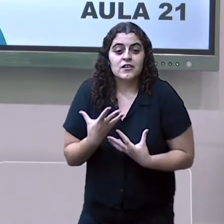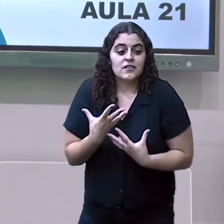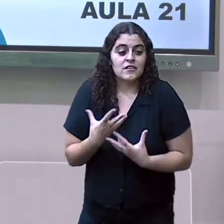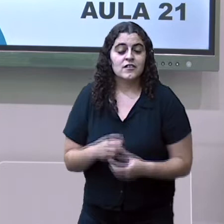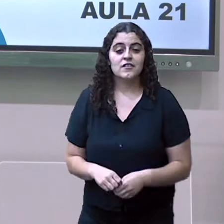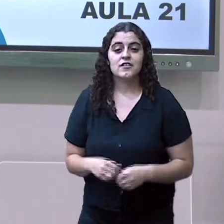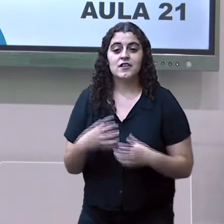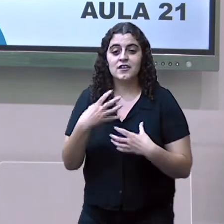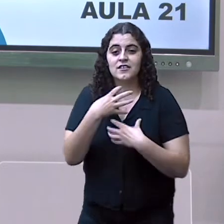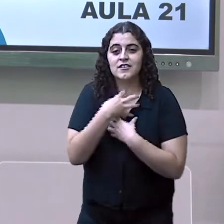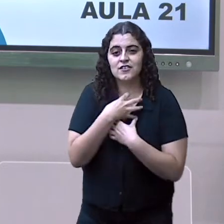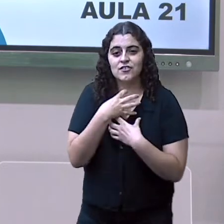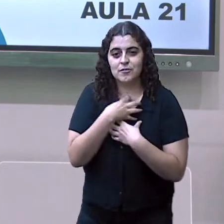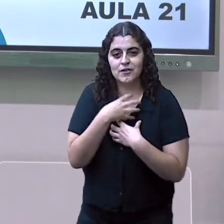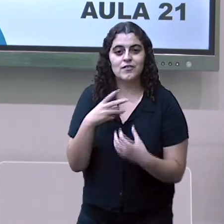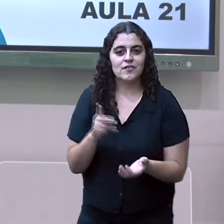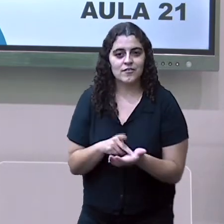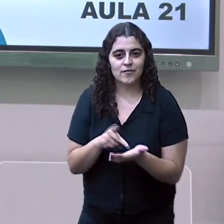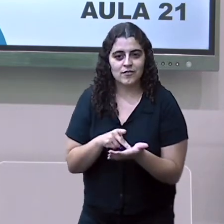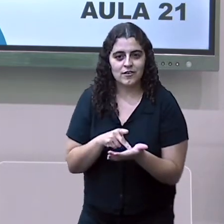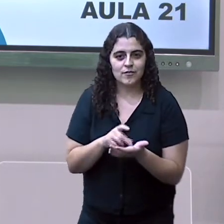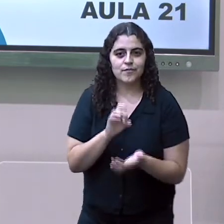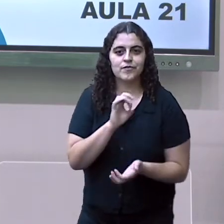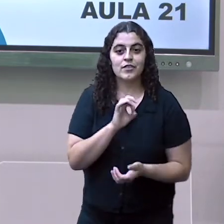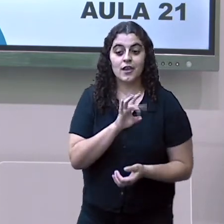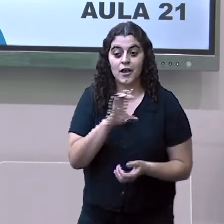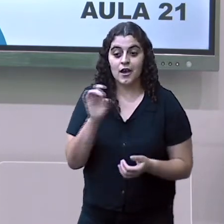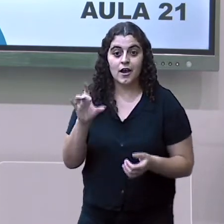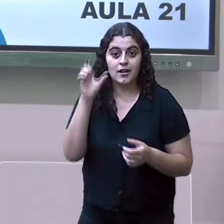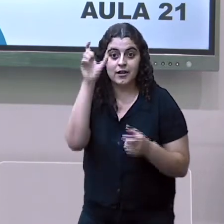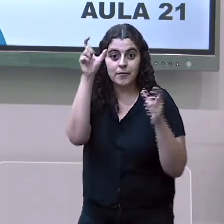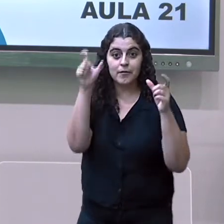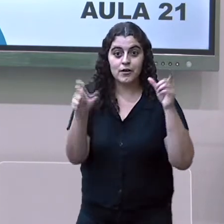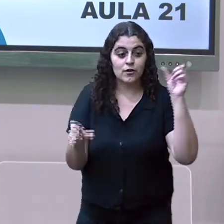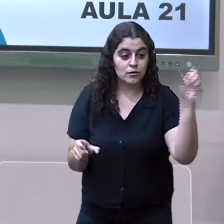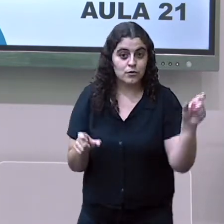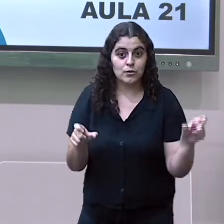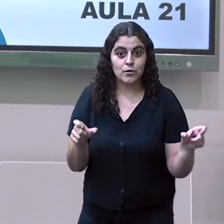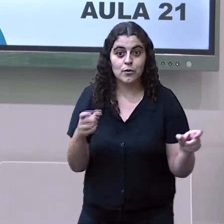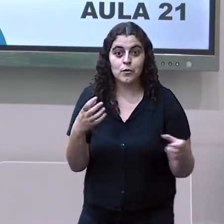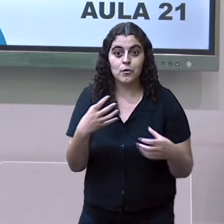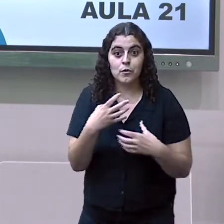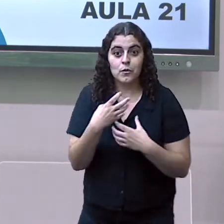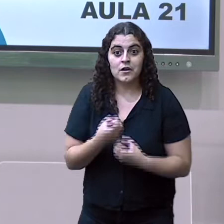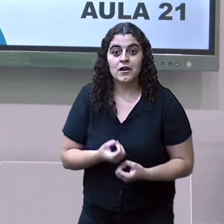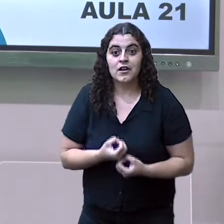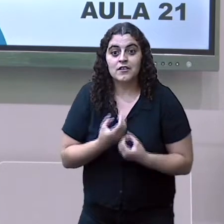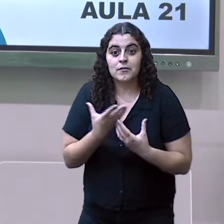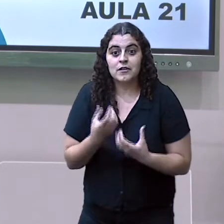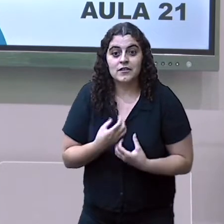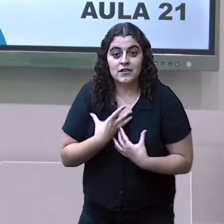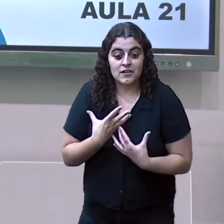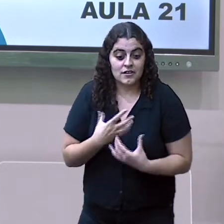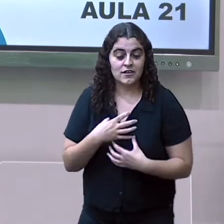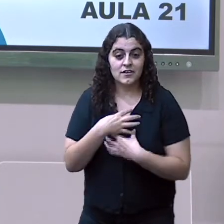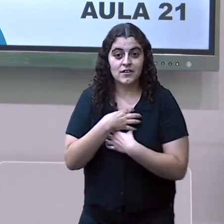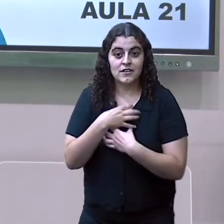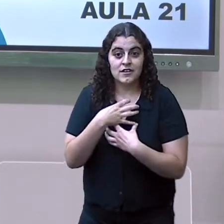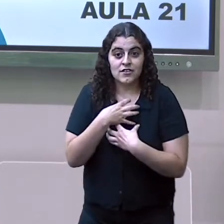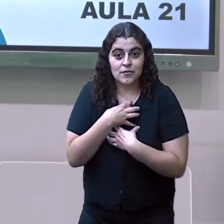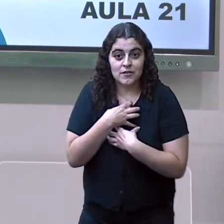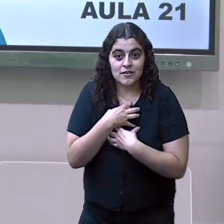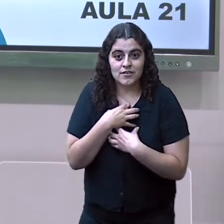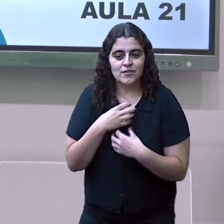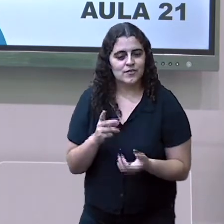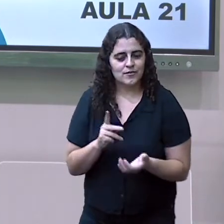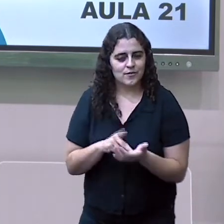diversos sentimentos, né? Todo ser vivo expressa sentimentos. As pessoas, os animais. Então, é